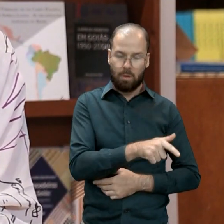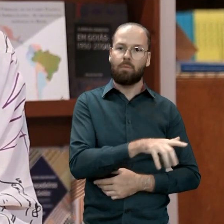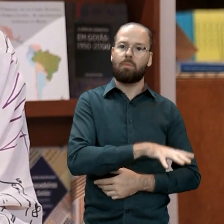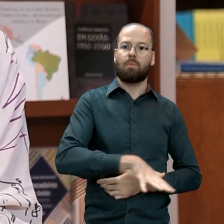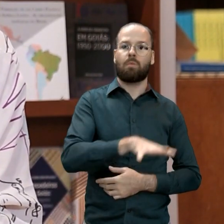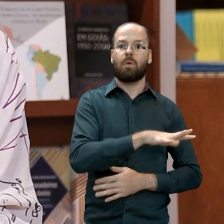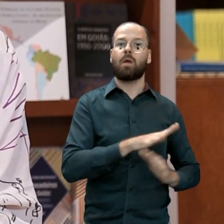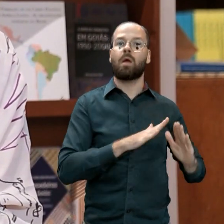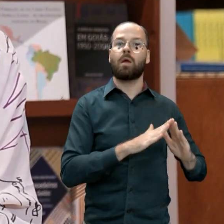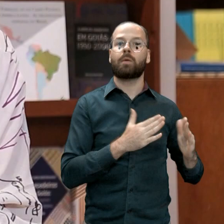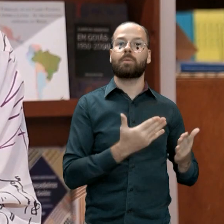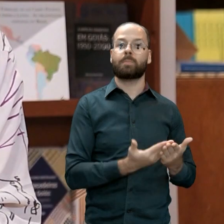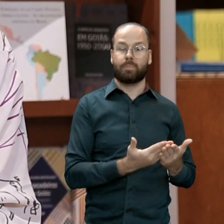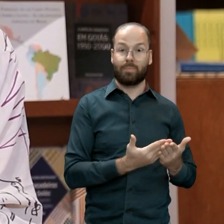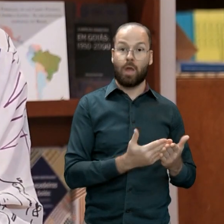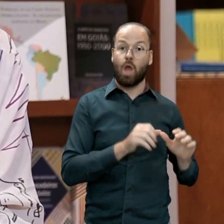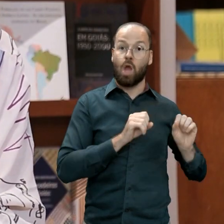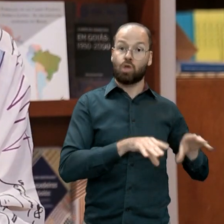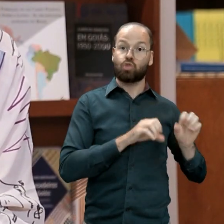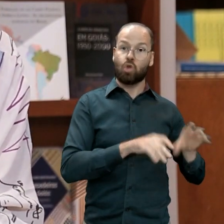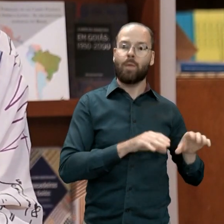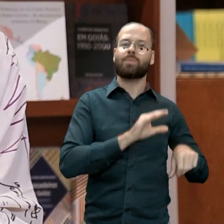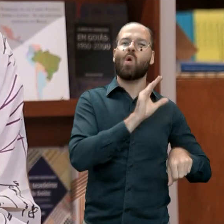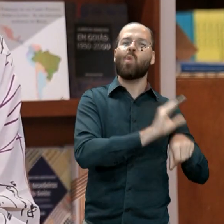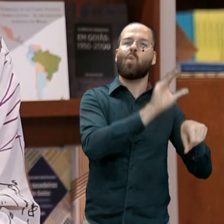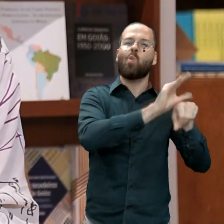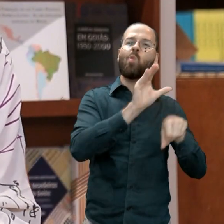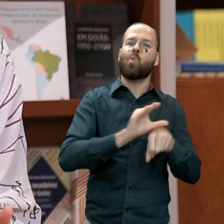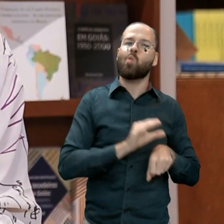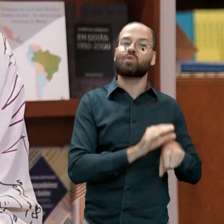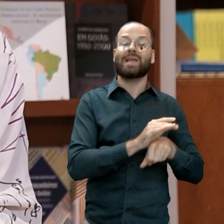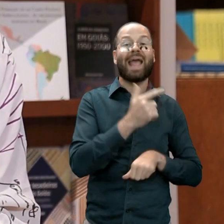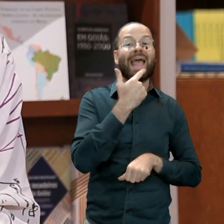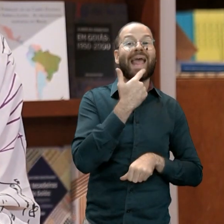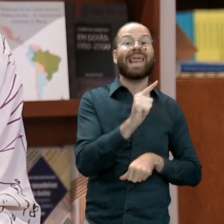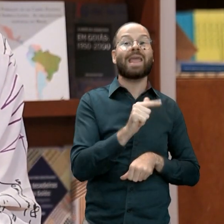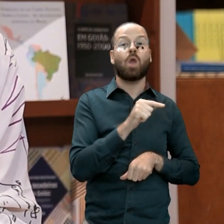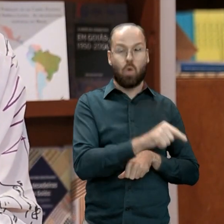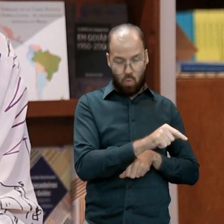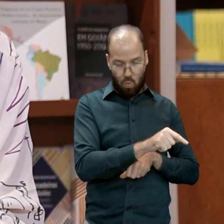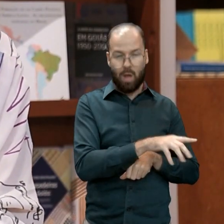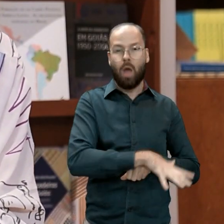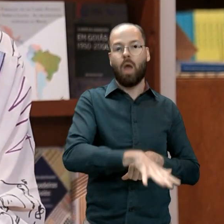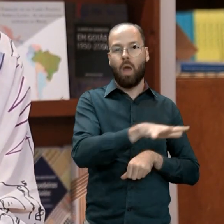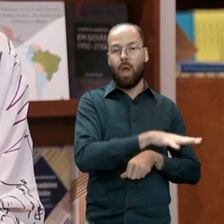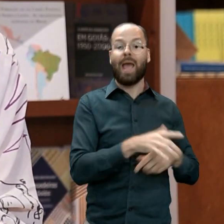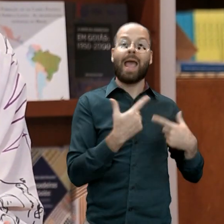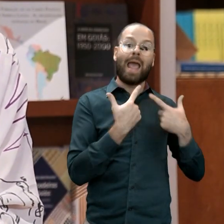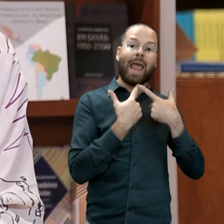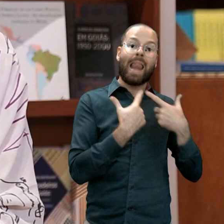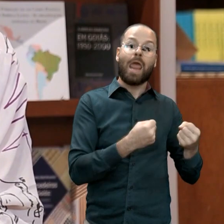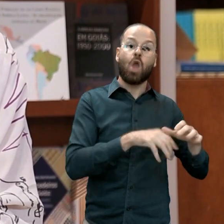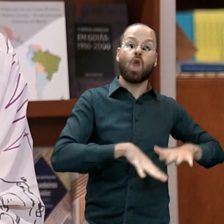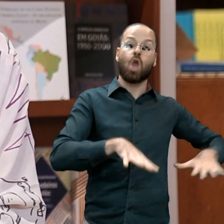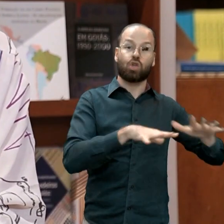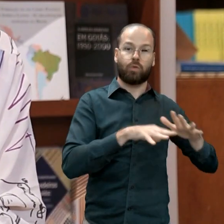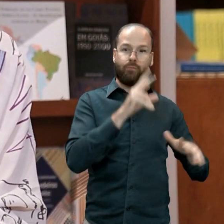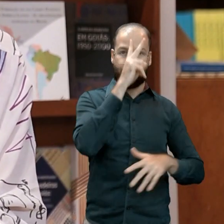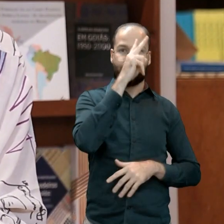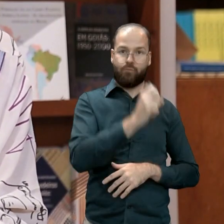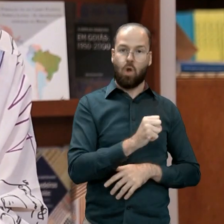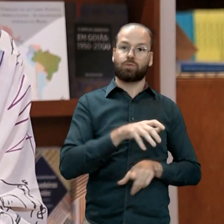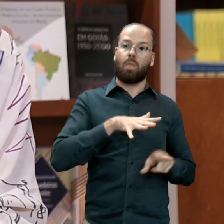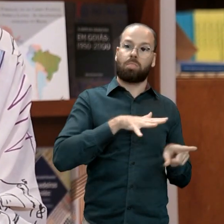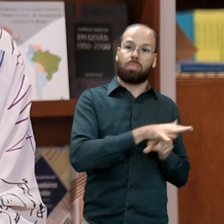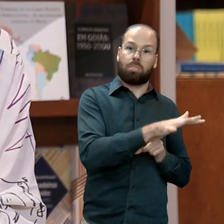escolas de línguas, que é a língua do mercado linguístico, que é forte e desejada, e